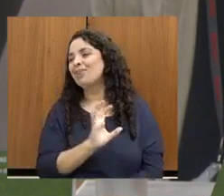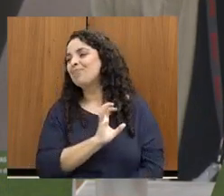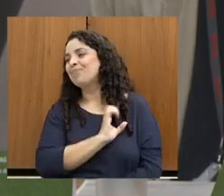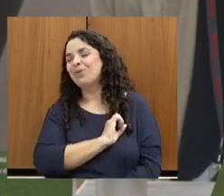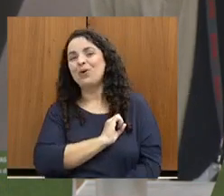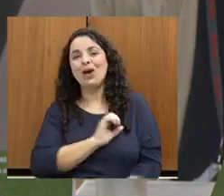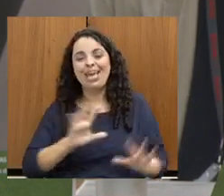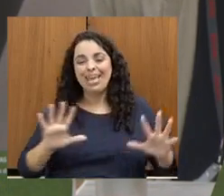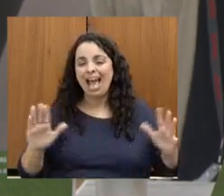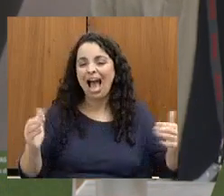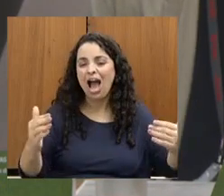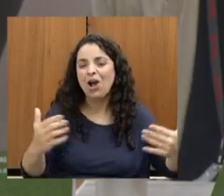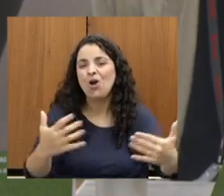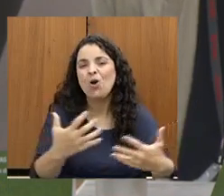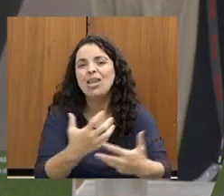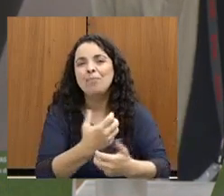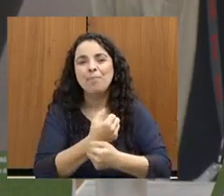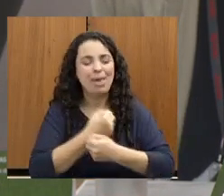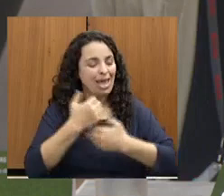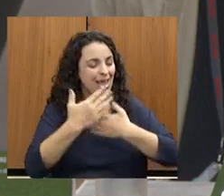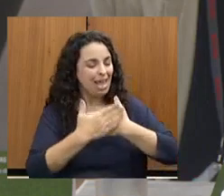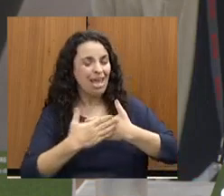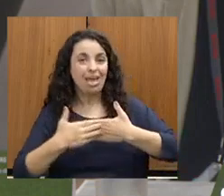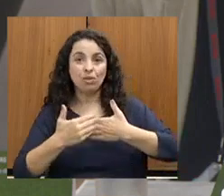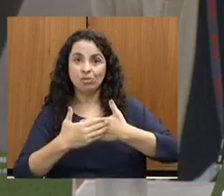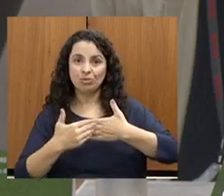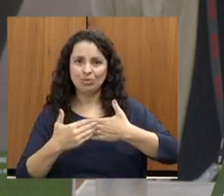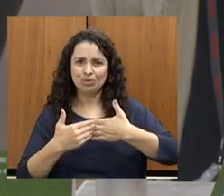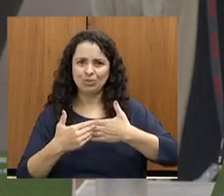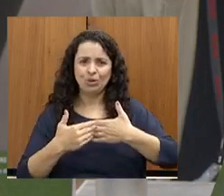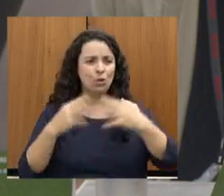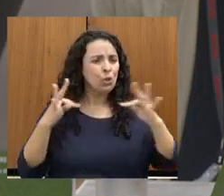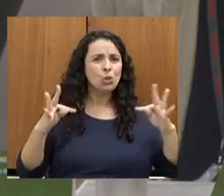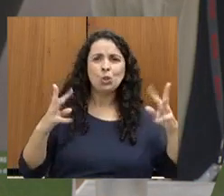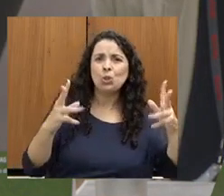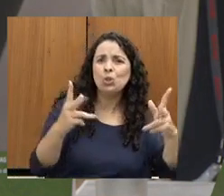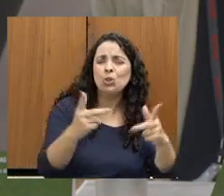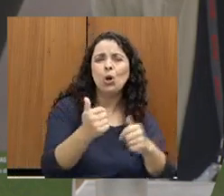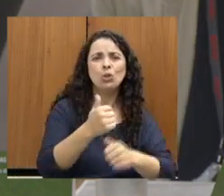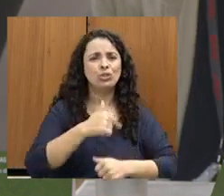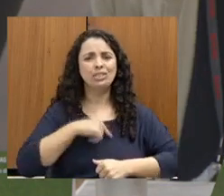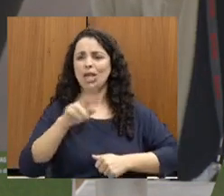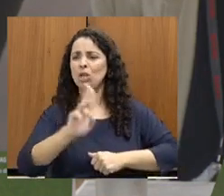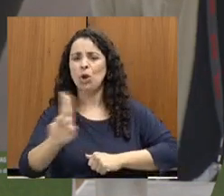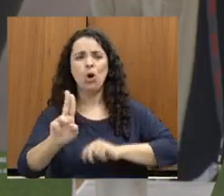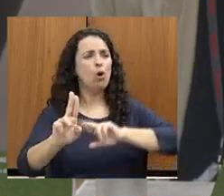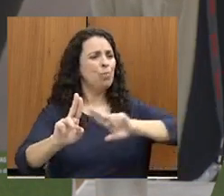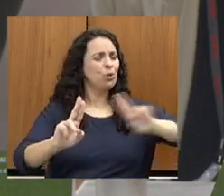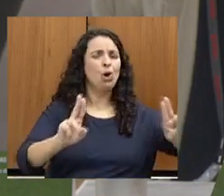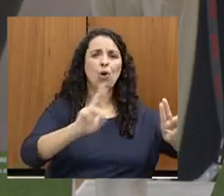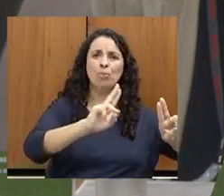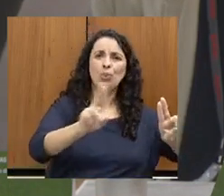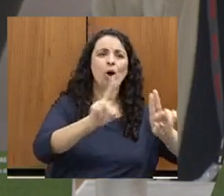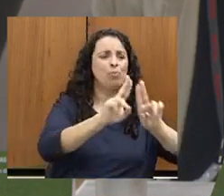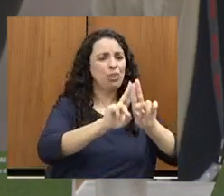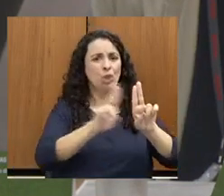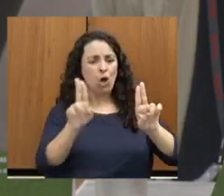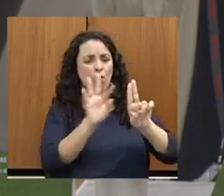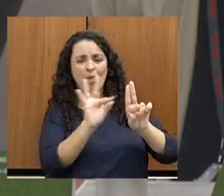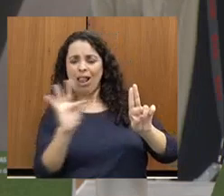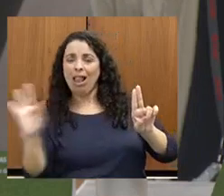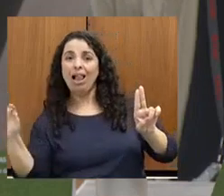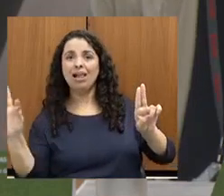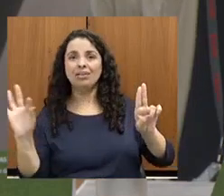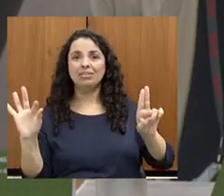acolhimento. Um lugar onde todos seriam conhecidos por nome e sobrenome. Foi o que me foi apresentado na